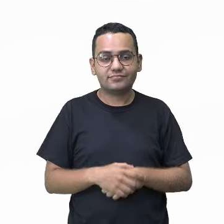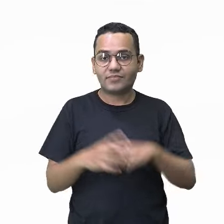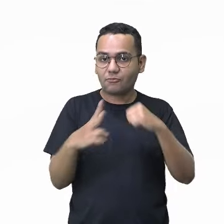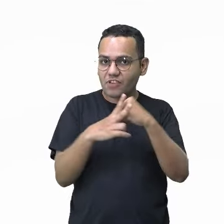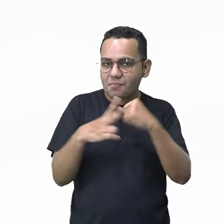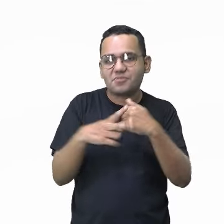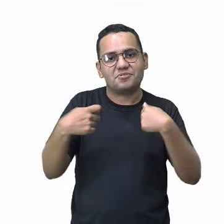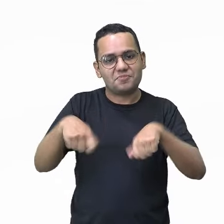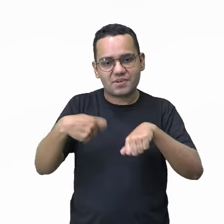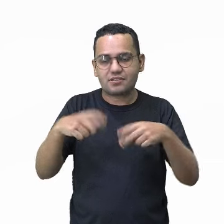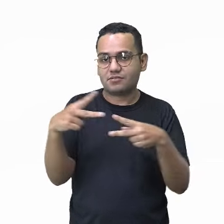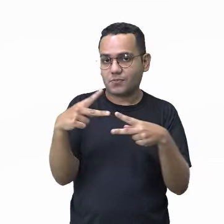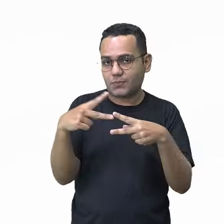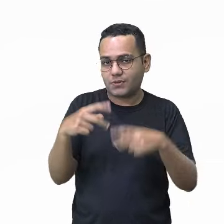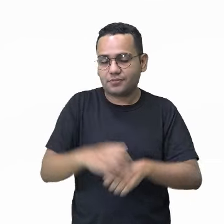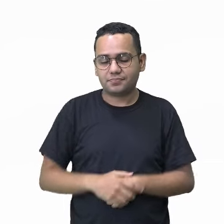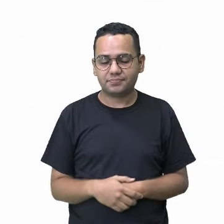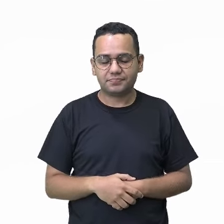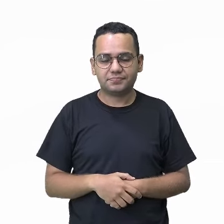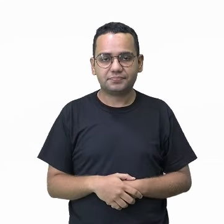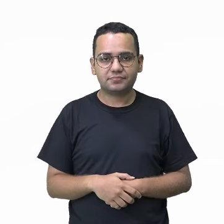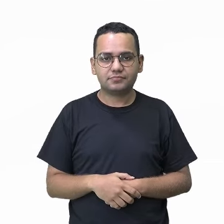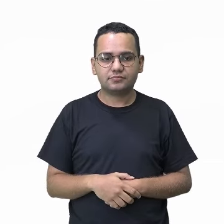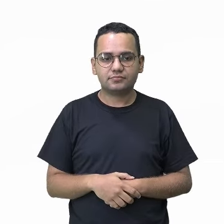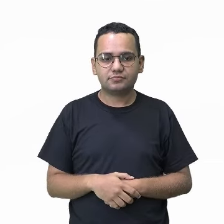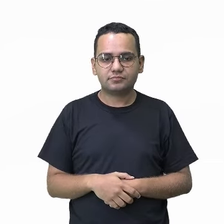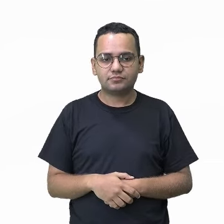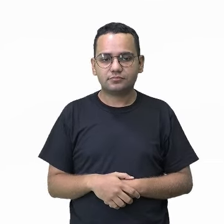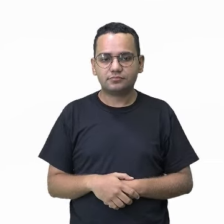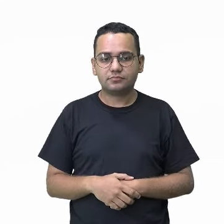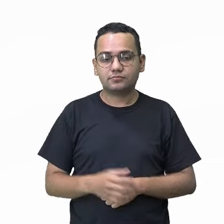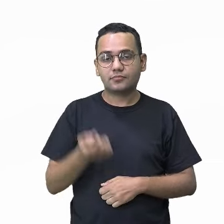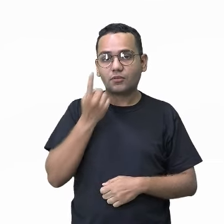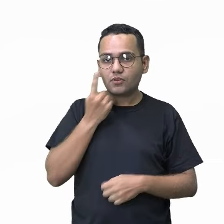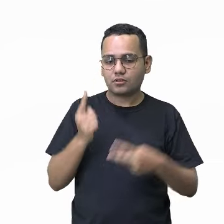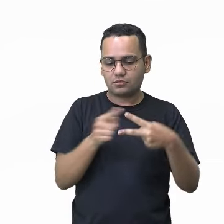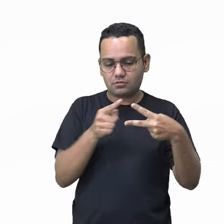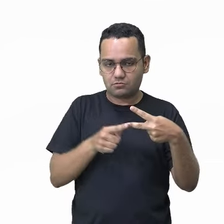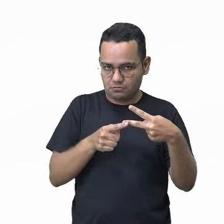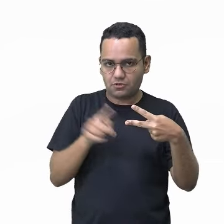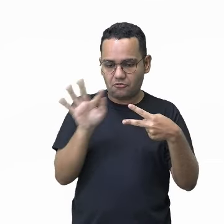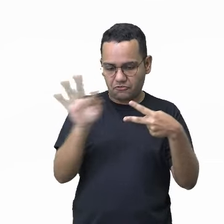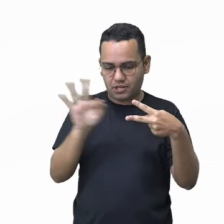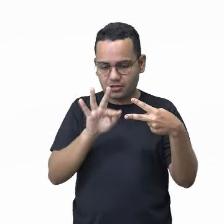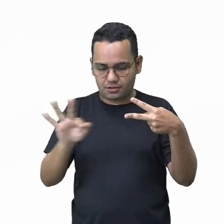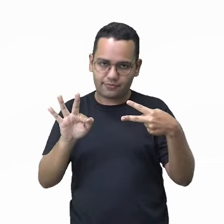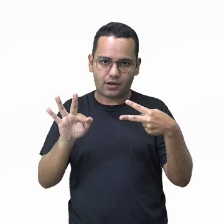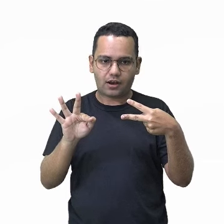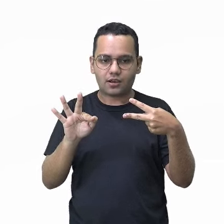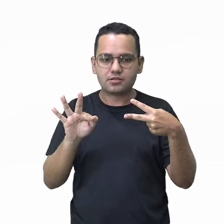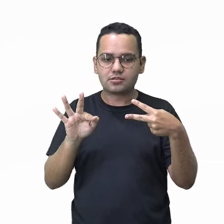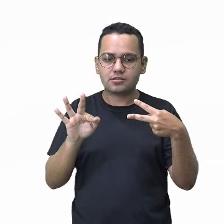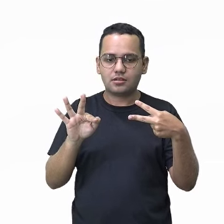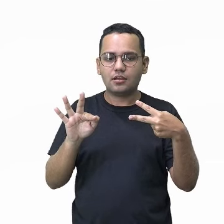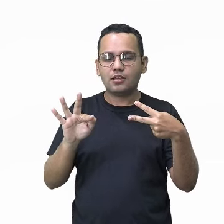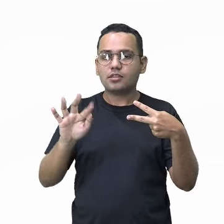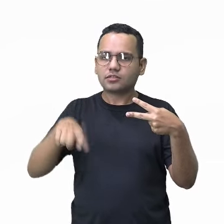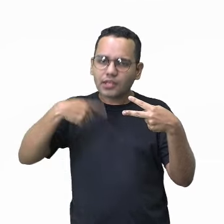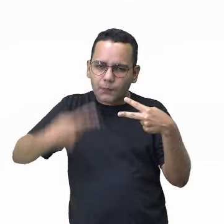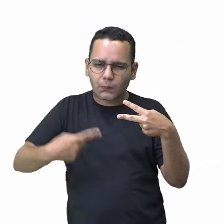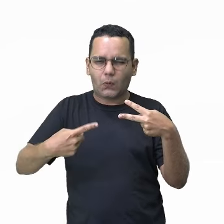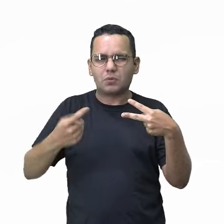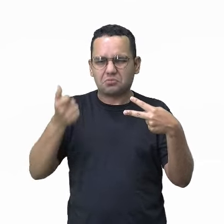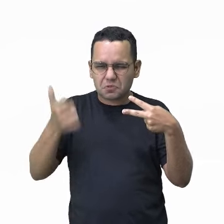exigem preposição então primeiro a gente vai entender as duas frases aí e depois a gente vai entender as duas frases que vem